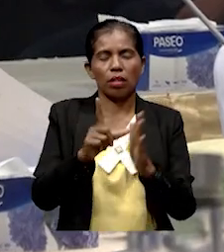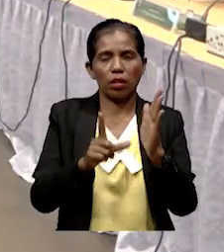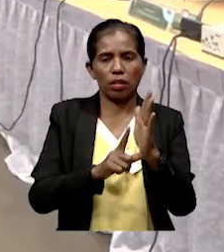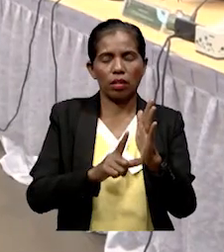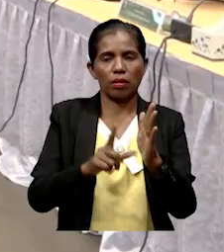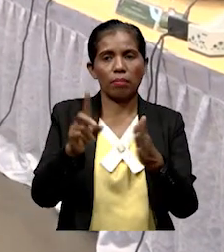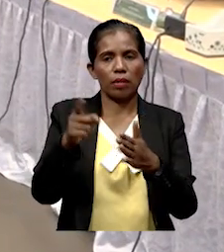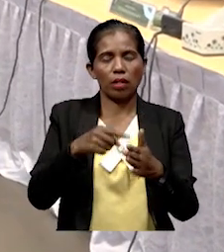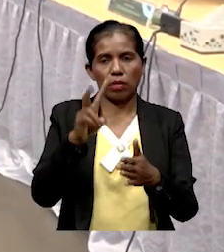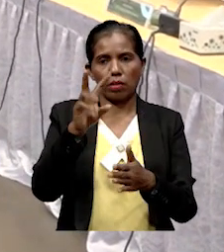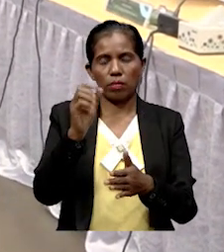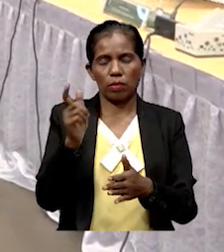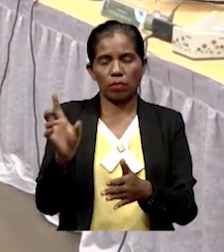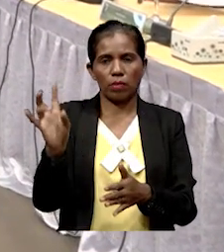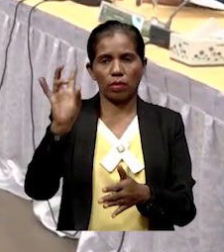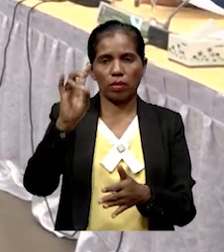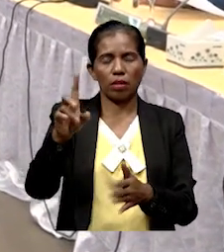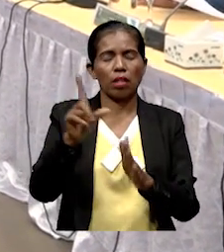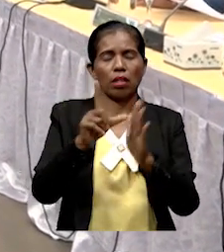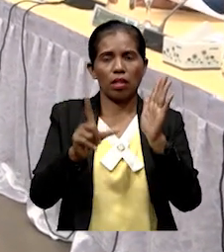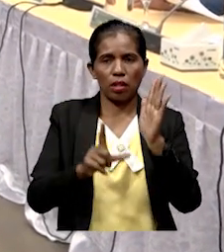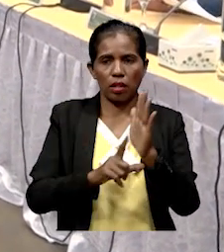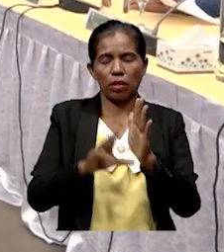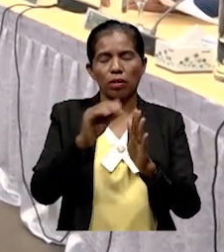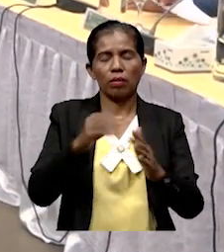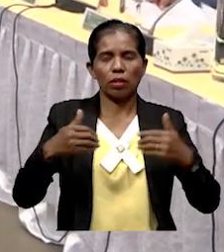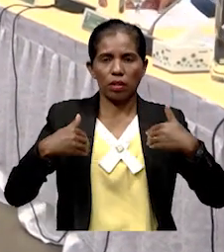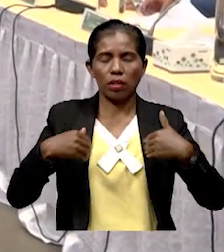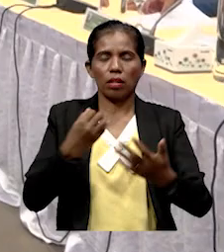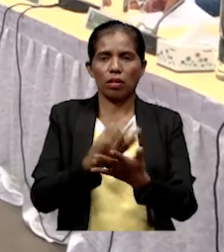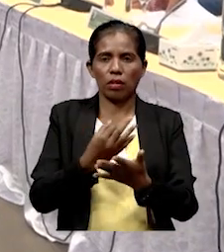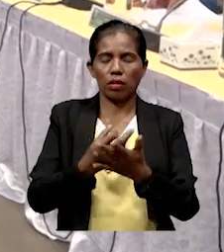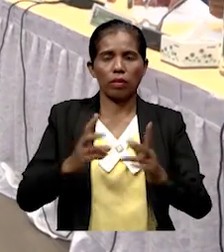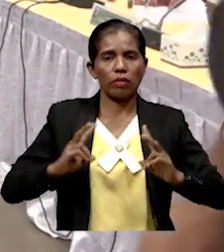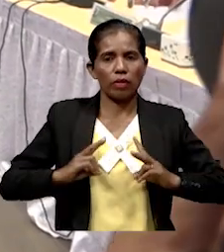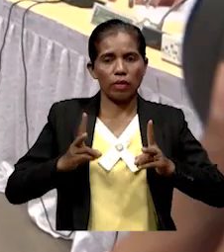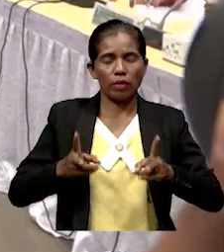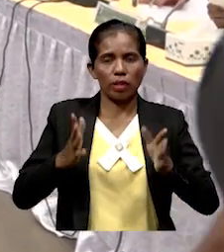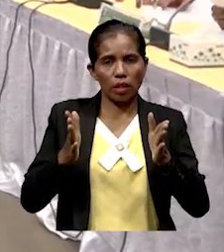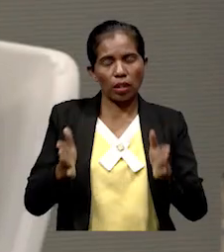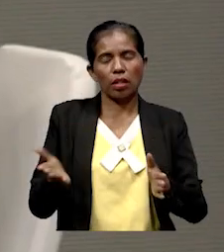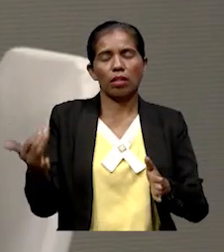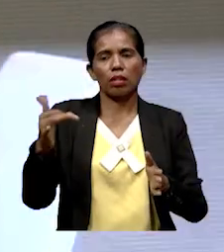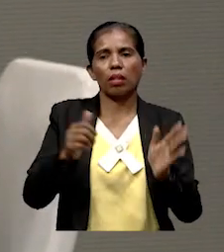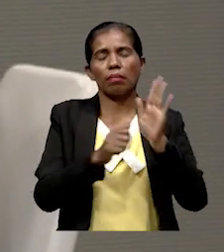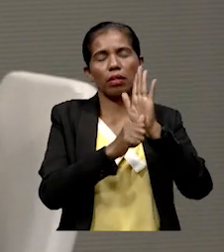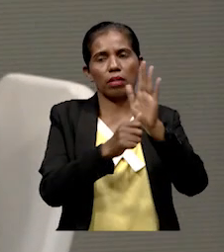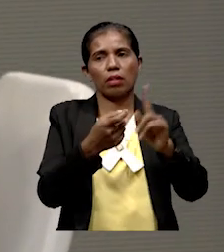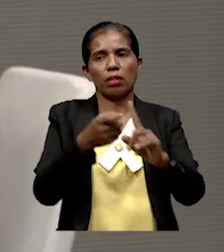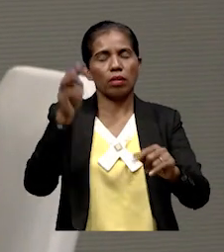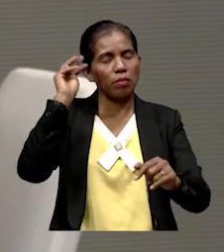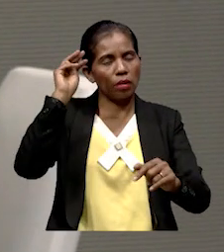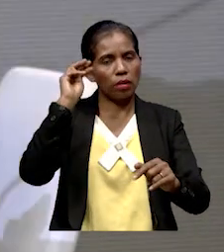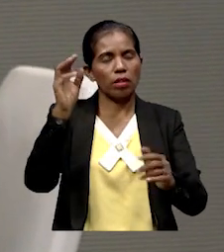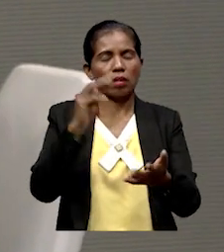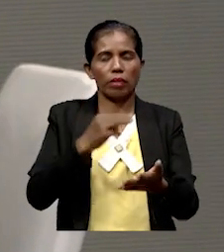para Ringrua WALU com a lei tributária no criação Fundo Combatente e Libertação Nacional né, apresenta o Ministro Finanças